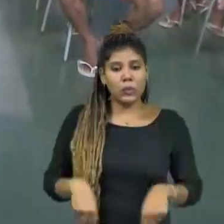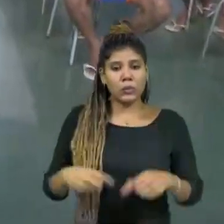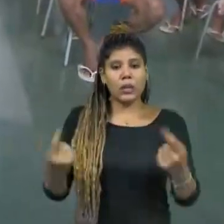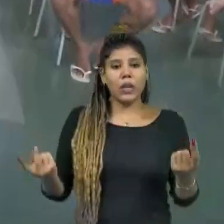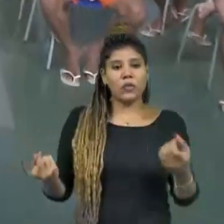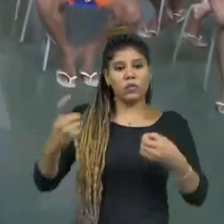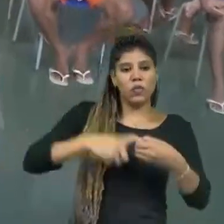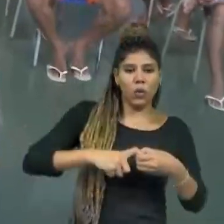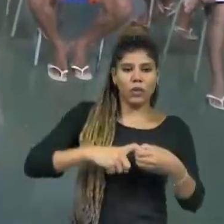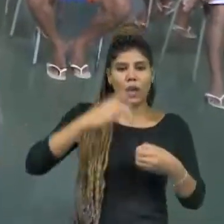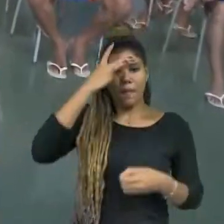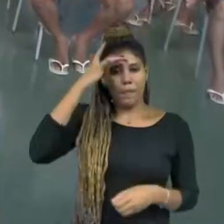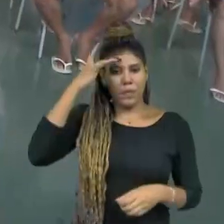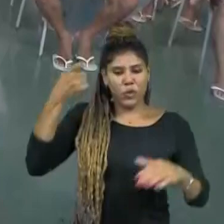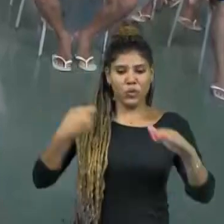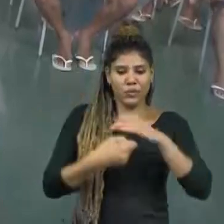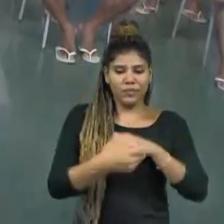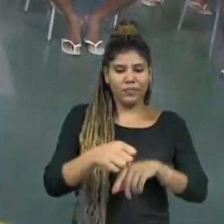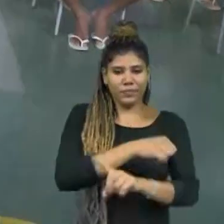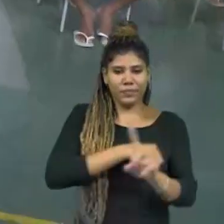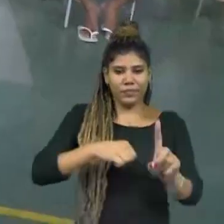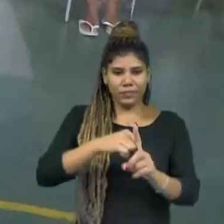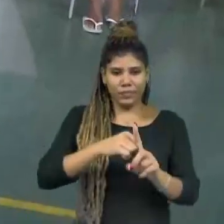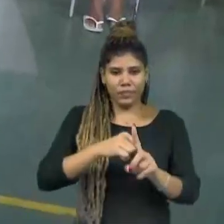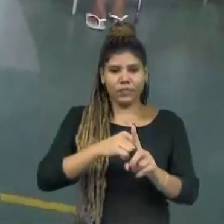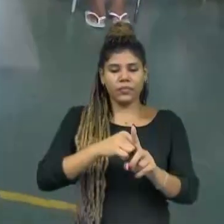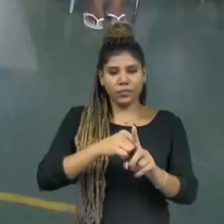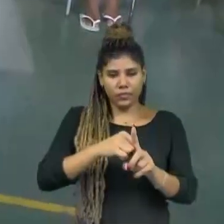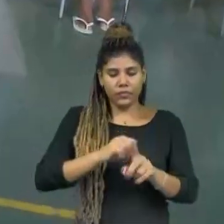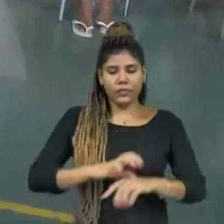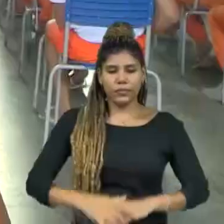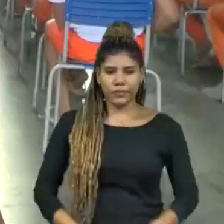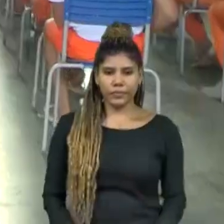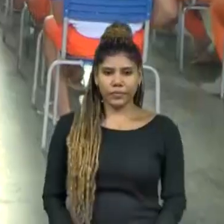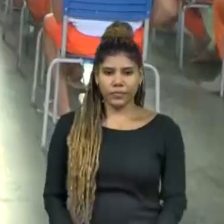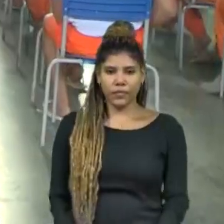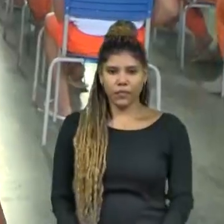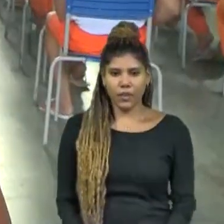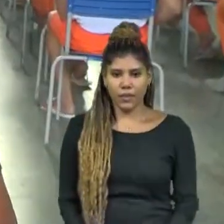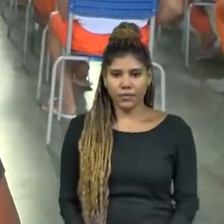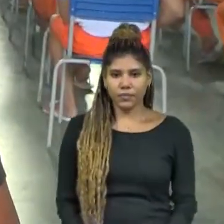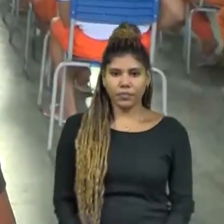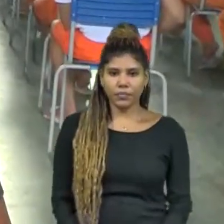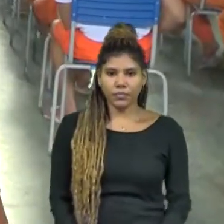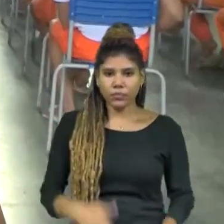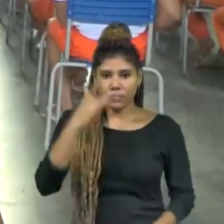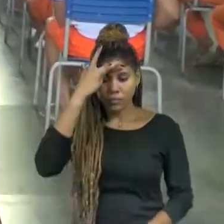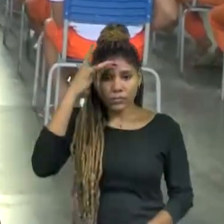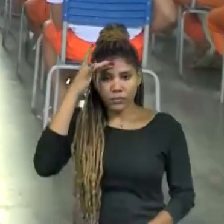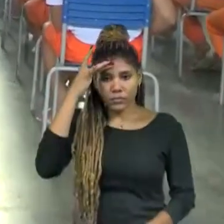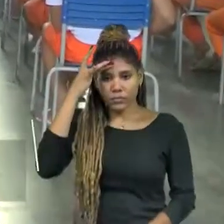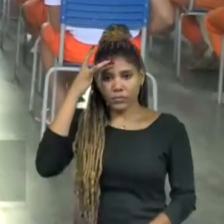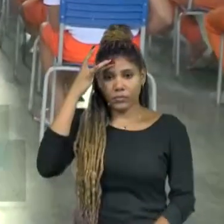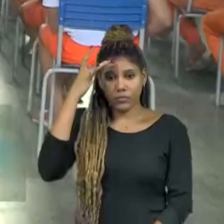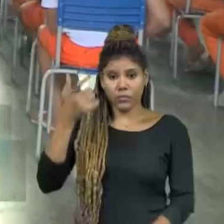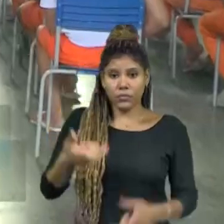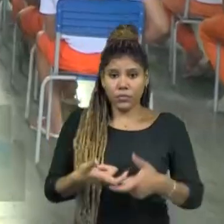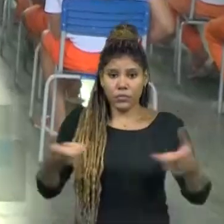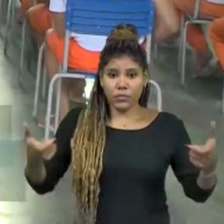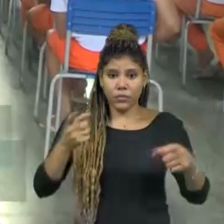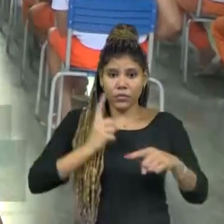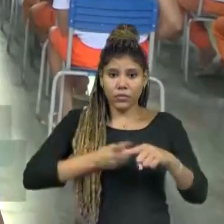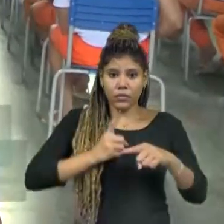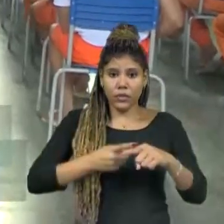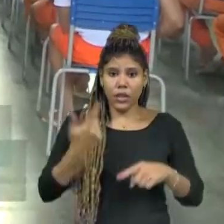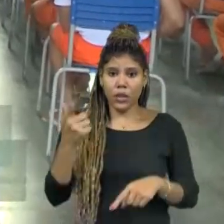o índice de reincidência de crimes caiu 23%. Essas pessoas estão aqui, maioria delas, porque não tiveram